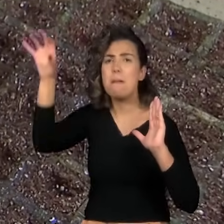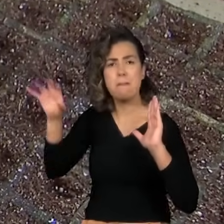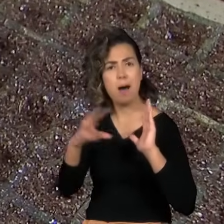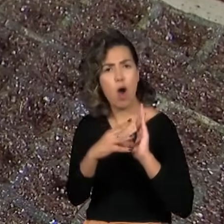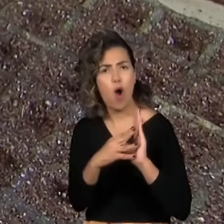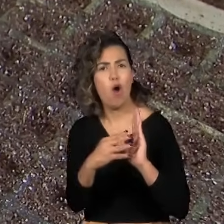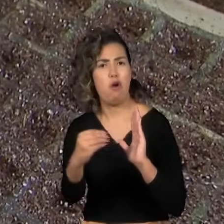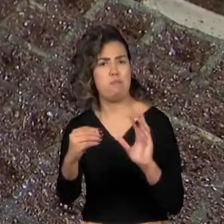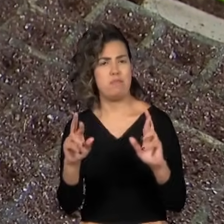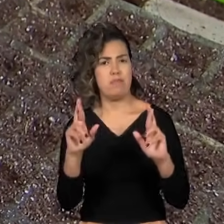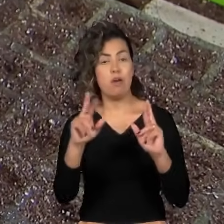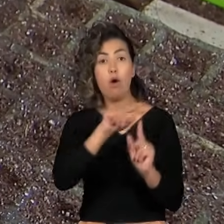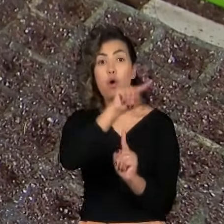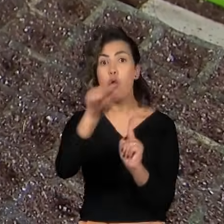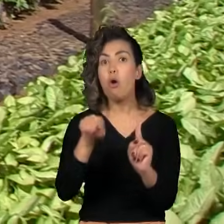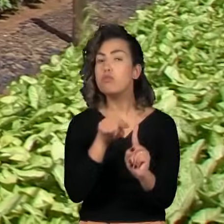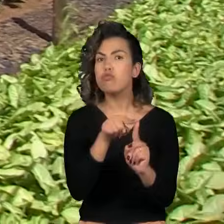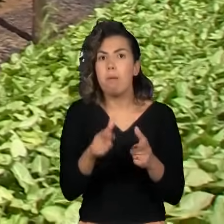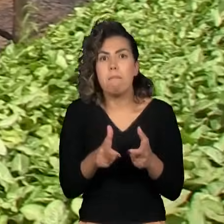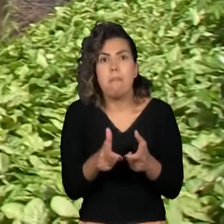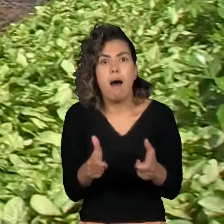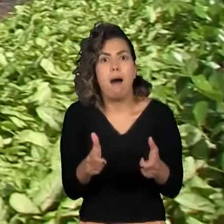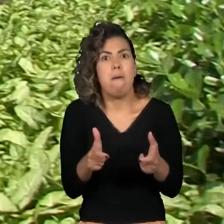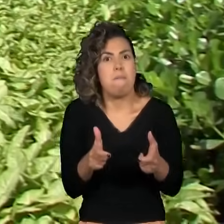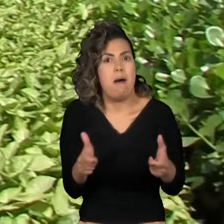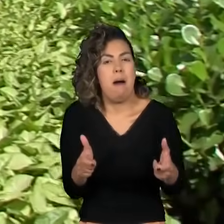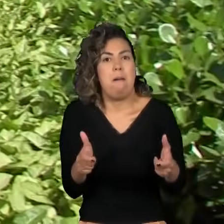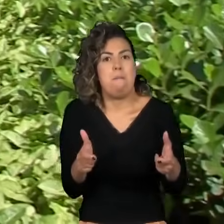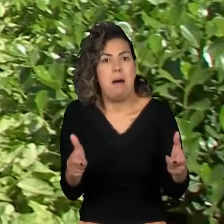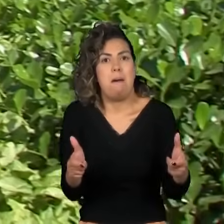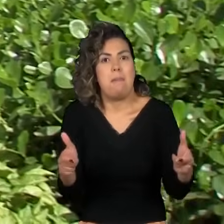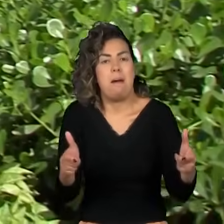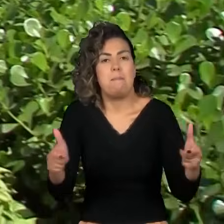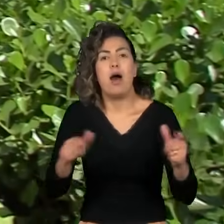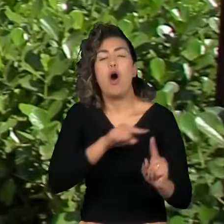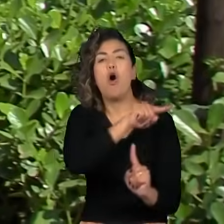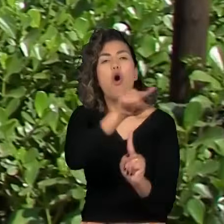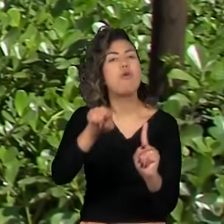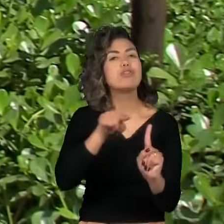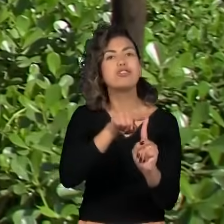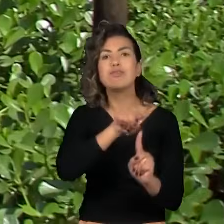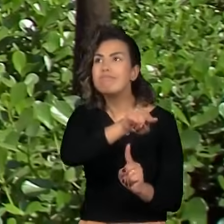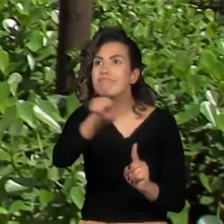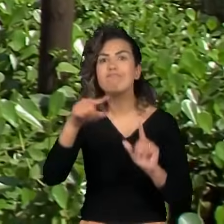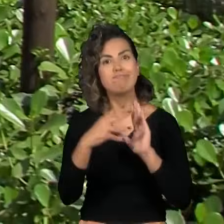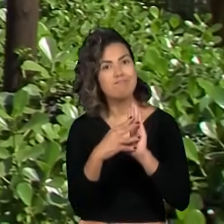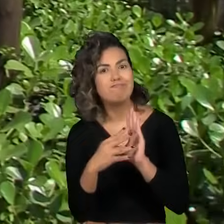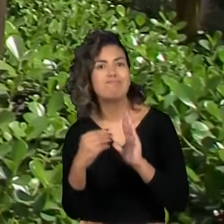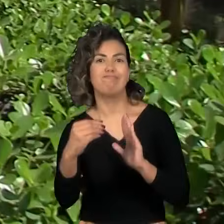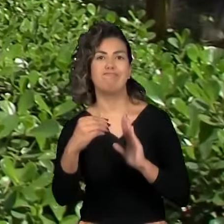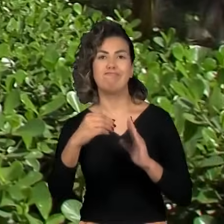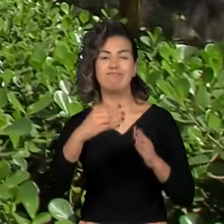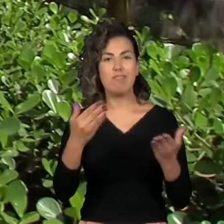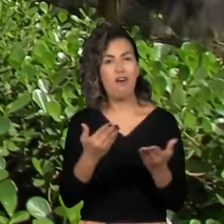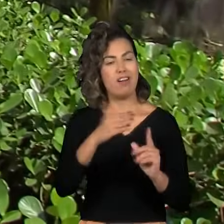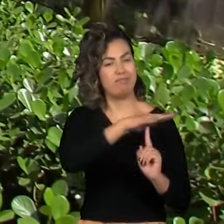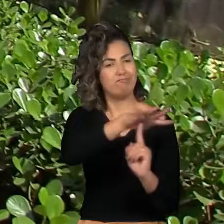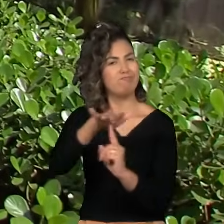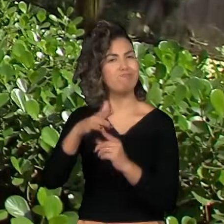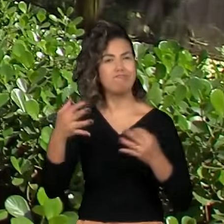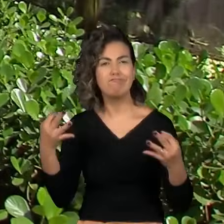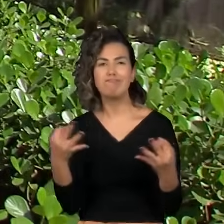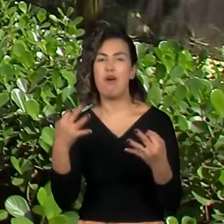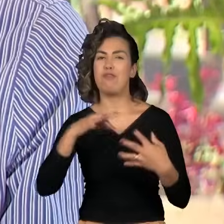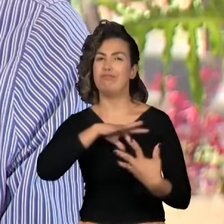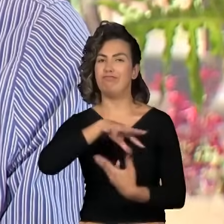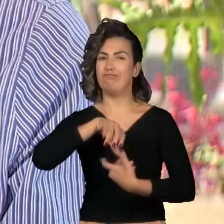ideia agora é ampliar a capacidade da usina e promover ainda mais a busca por um meio ambiente equilibrado.